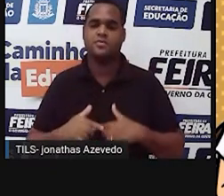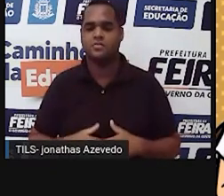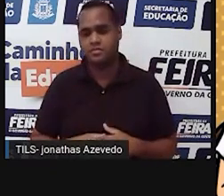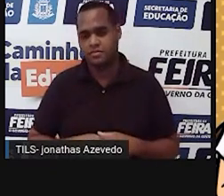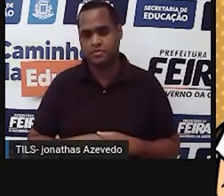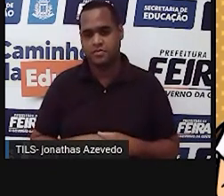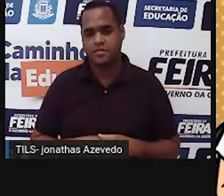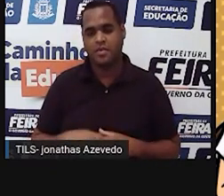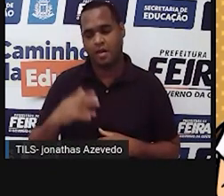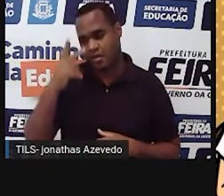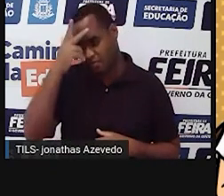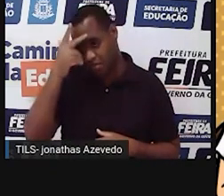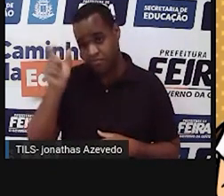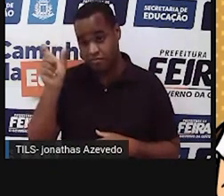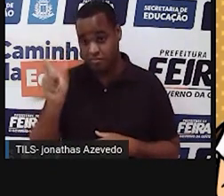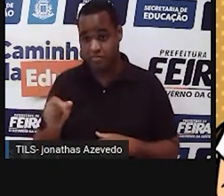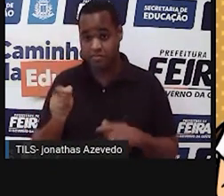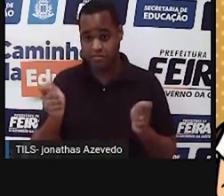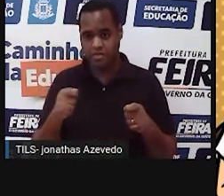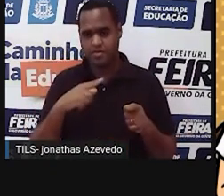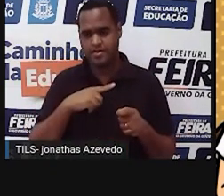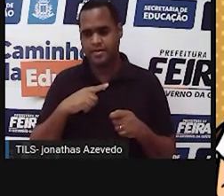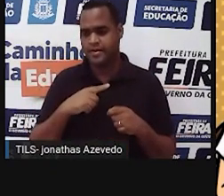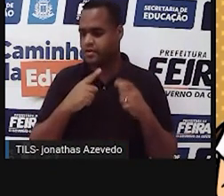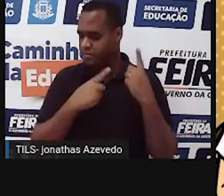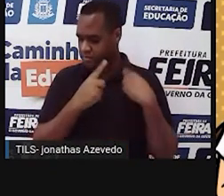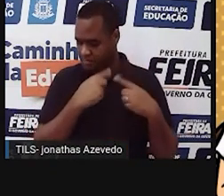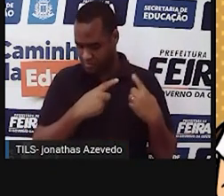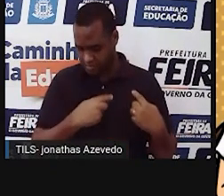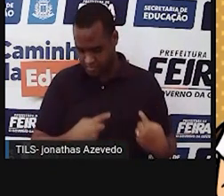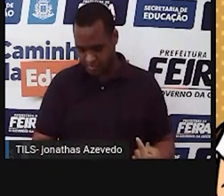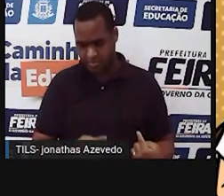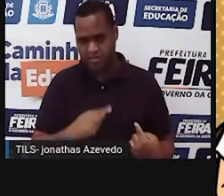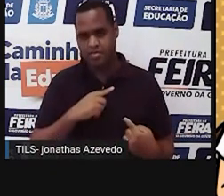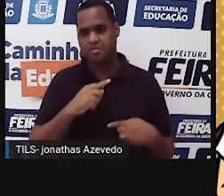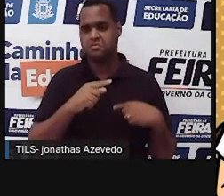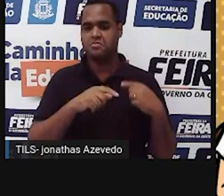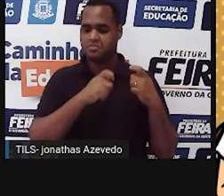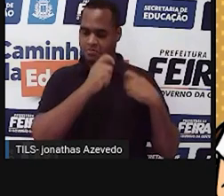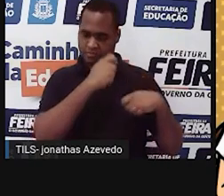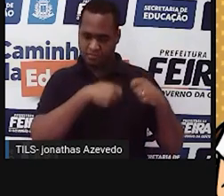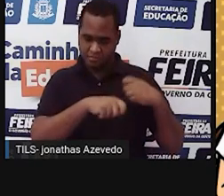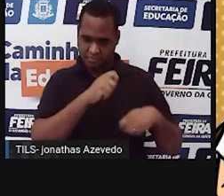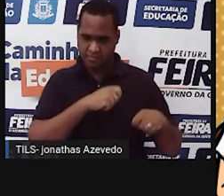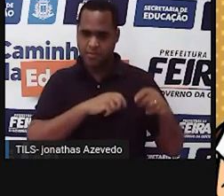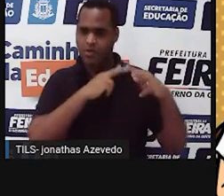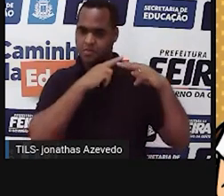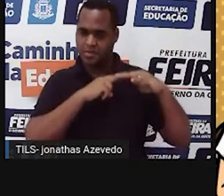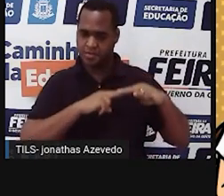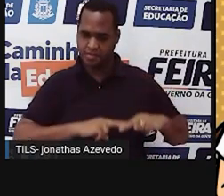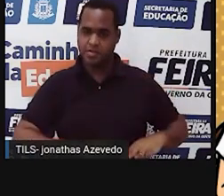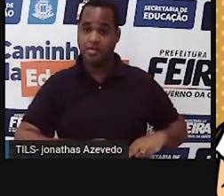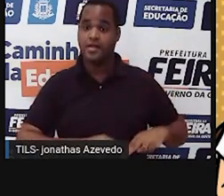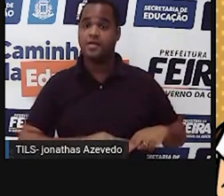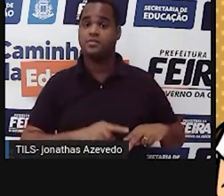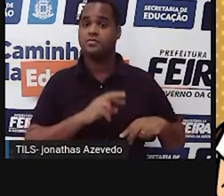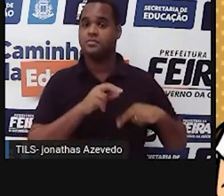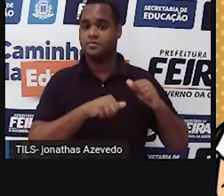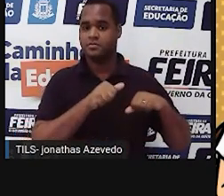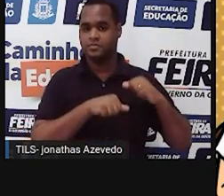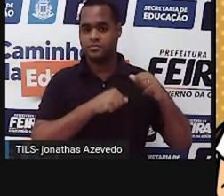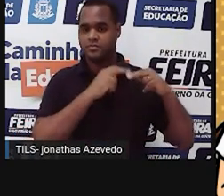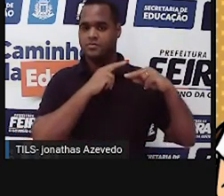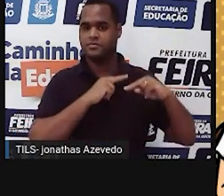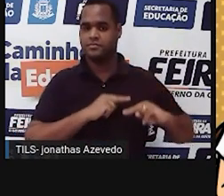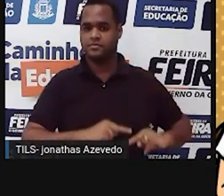Então, essa pessoa aqui que tem um cabelo cacheado, ela foi lá, fez escova ou fez uma prancha no cabelo e ficou com o cabelo liso.